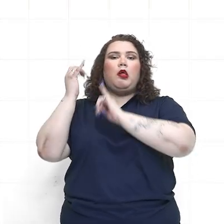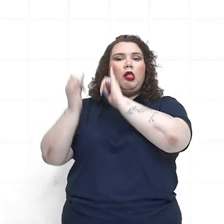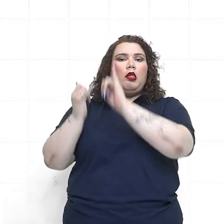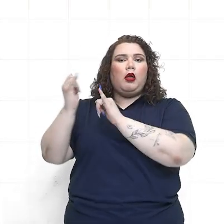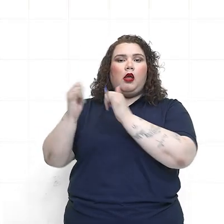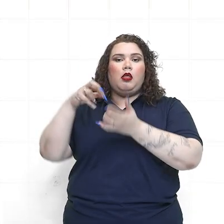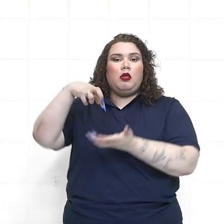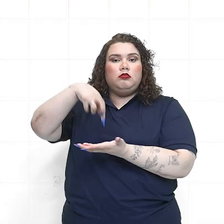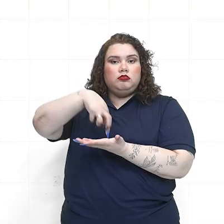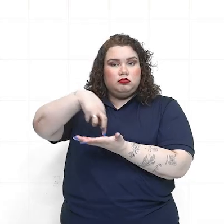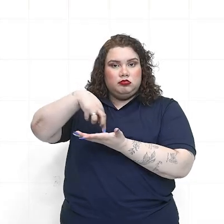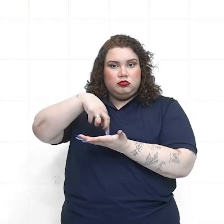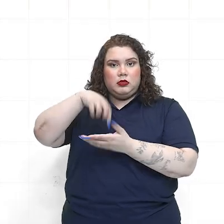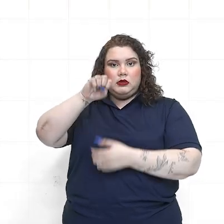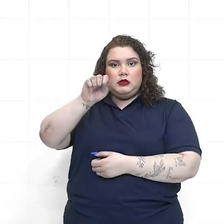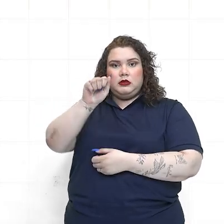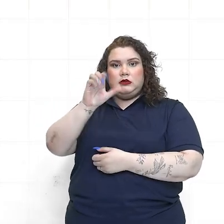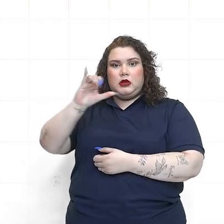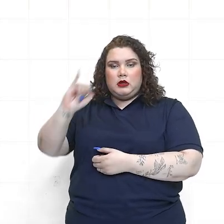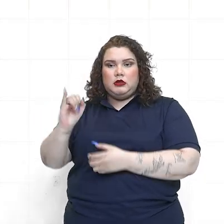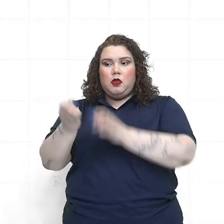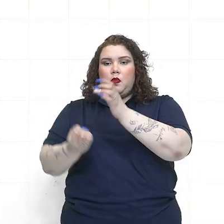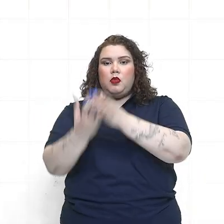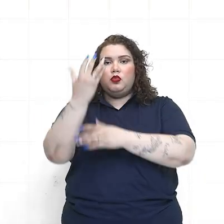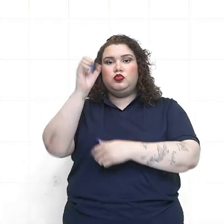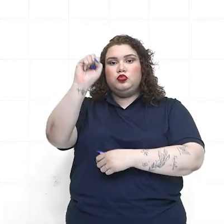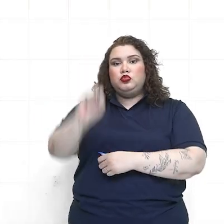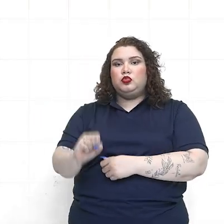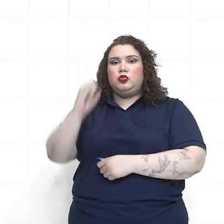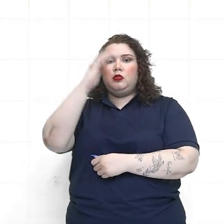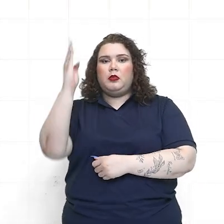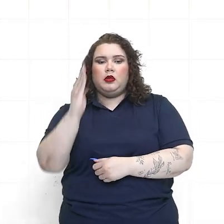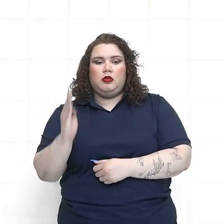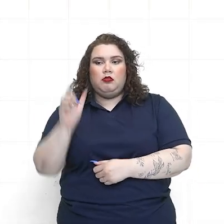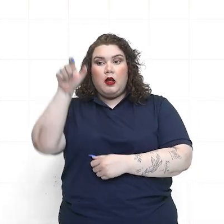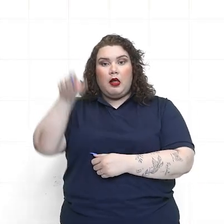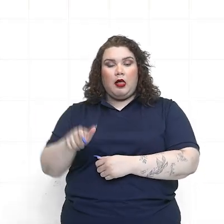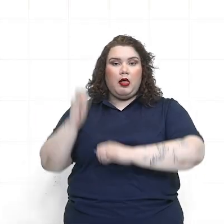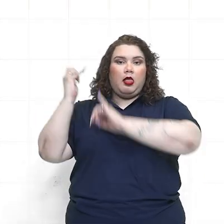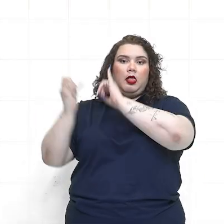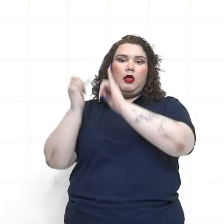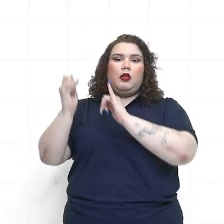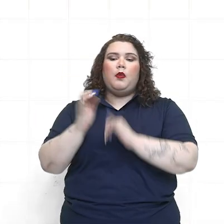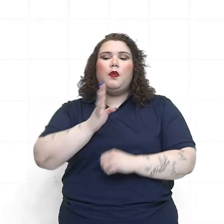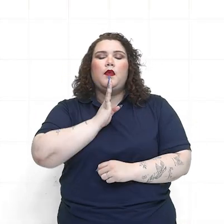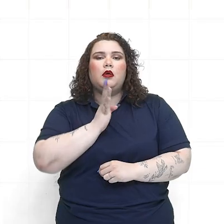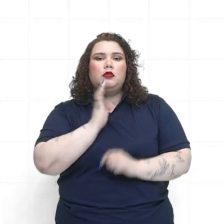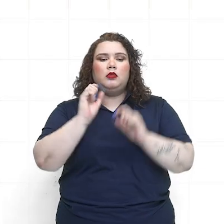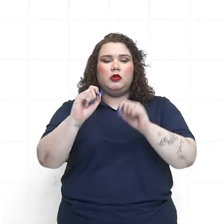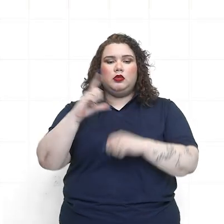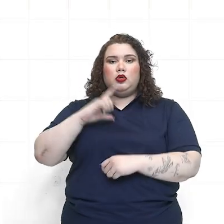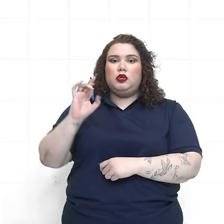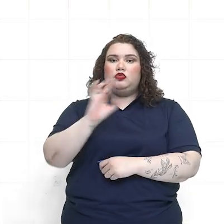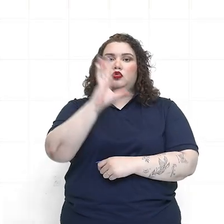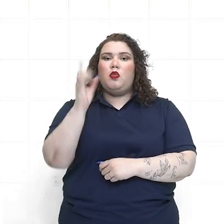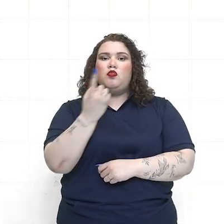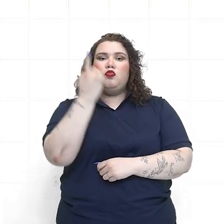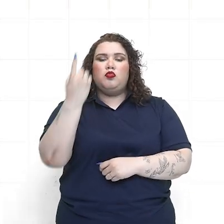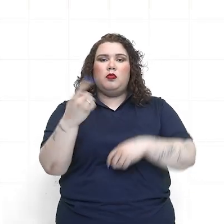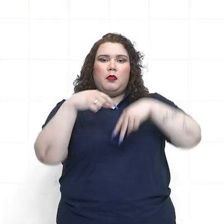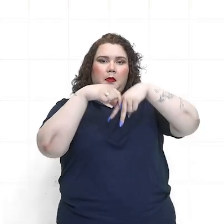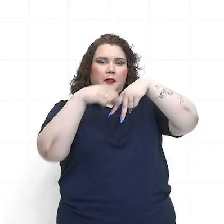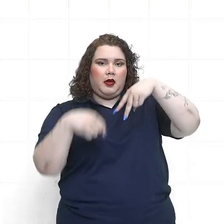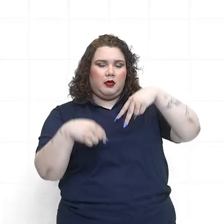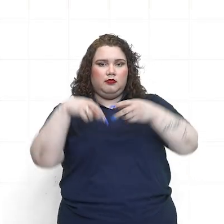na região sul do Brasil, né? A presença dessa figura lendária, conhecida por ter uma perna só,